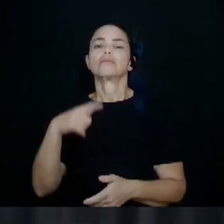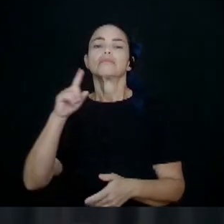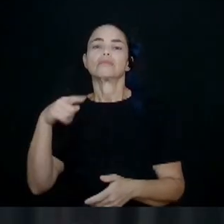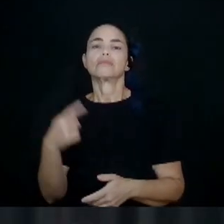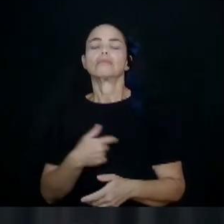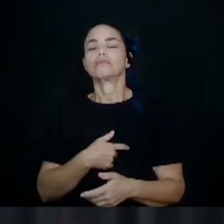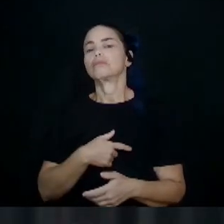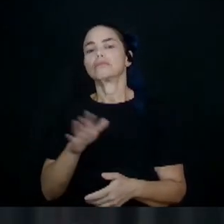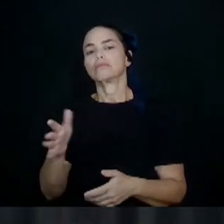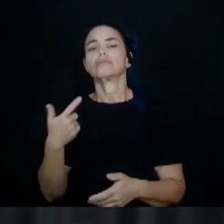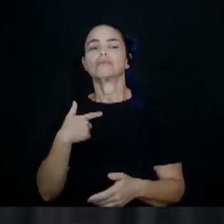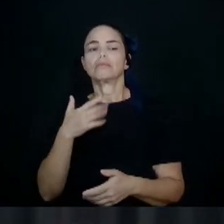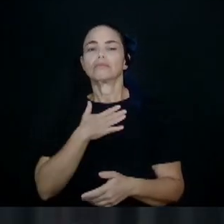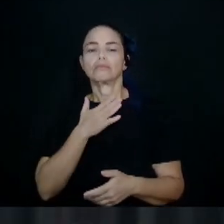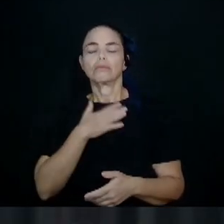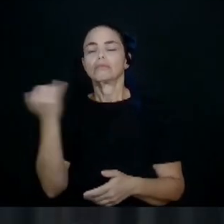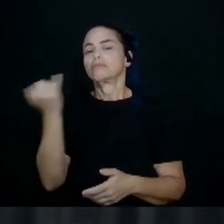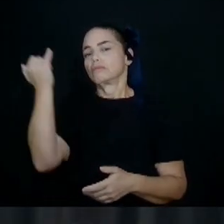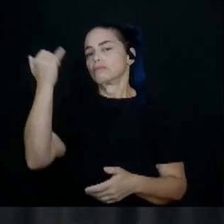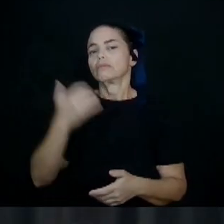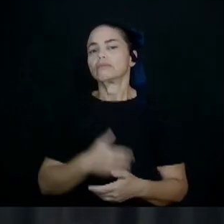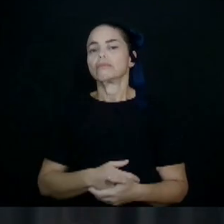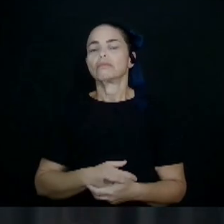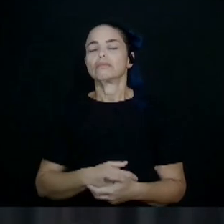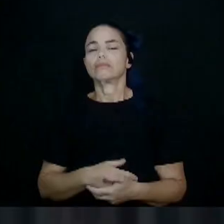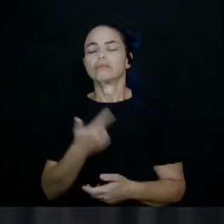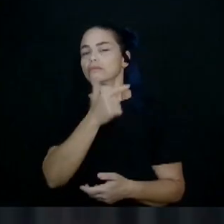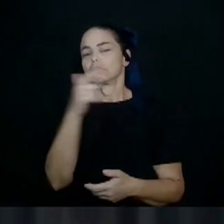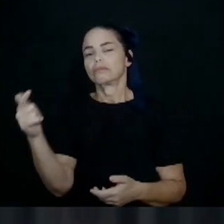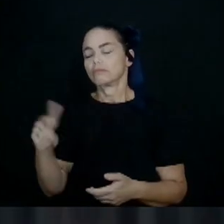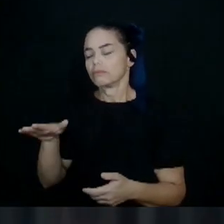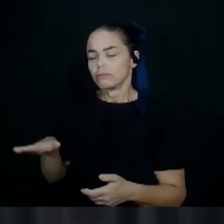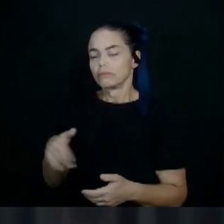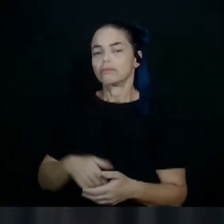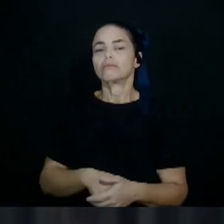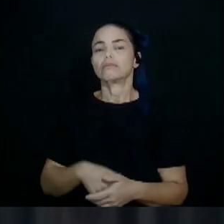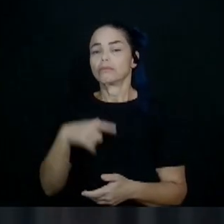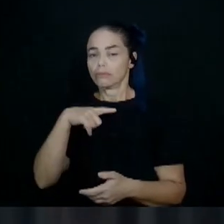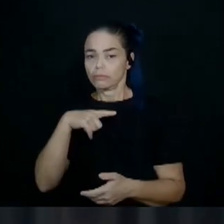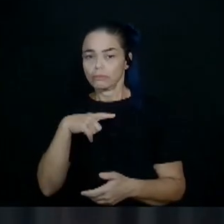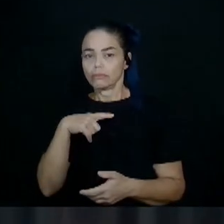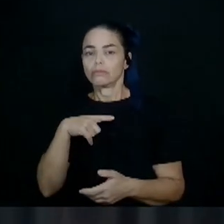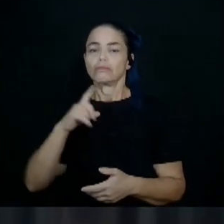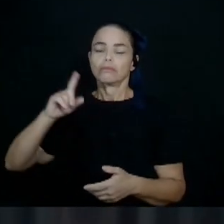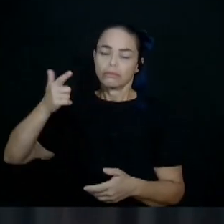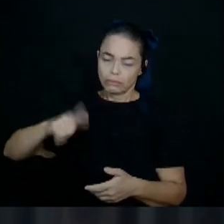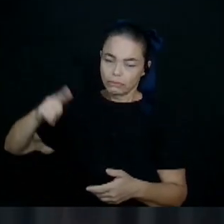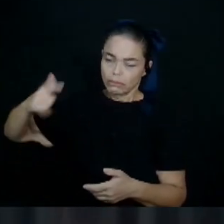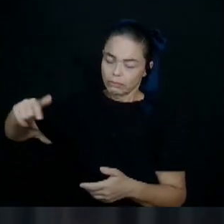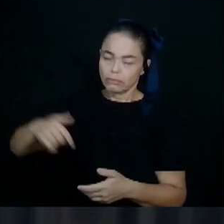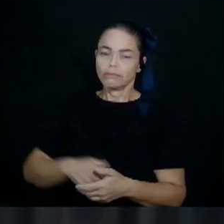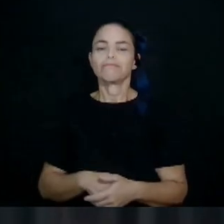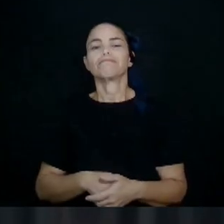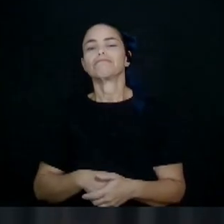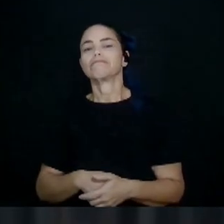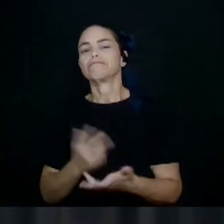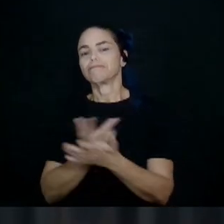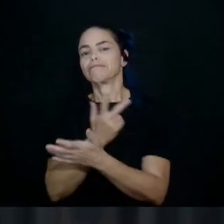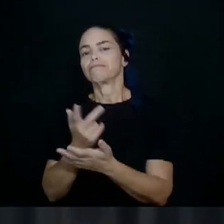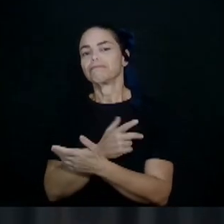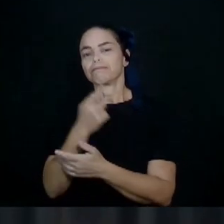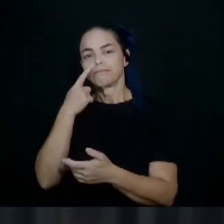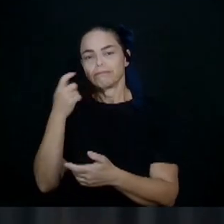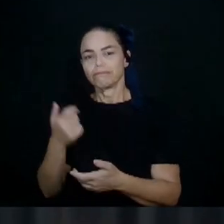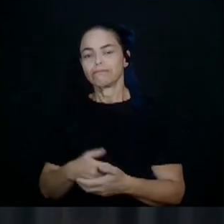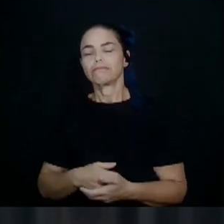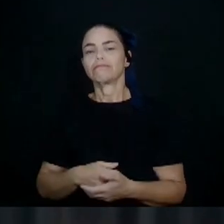isso aqui é importante para mim, eu não tive na minha infância, então deixa eu reter. Aí, de novo, a gente nota, observa esse sinal